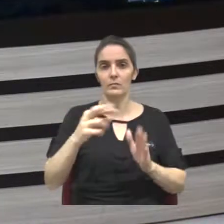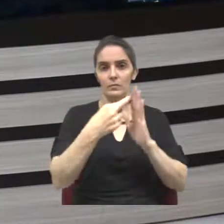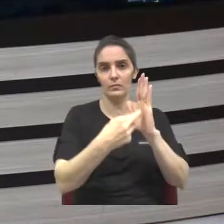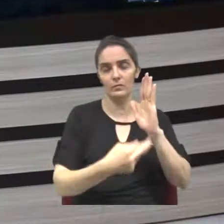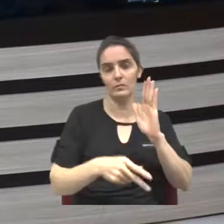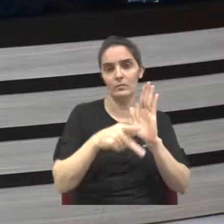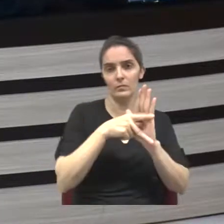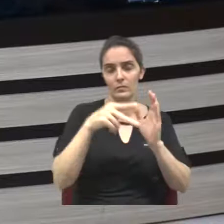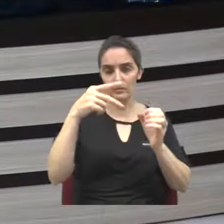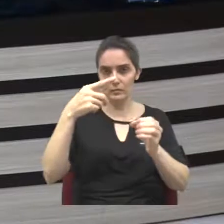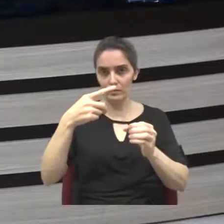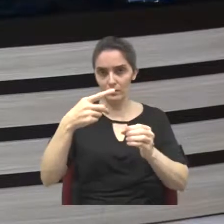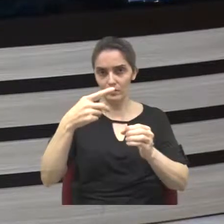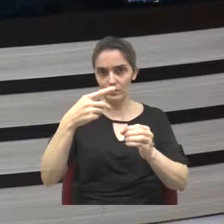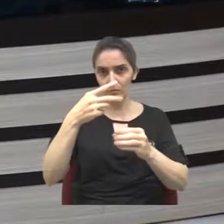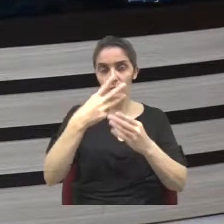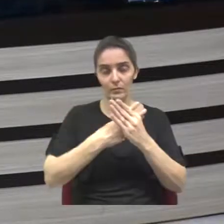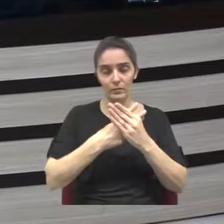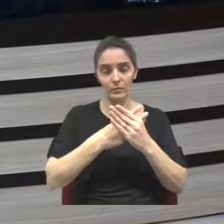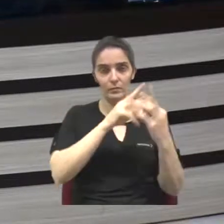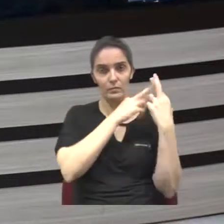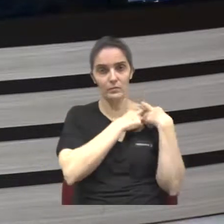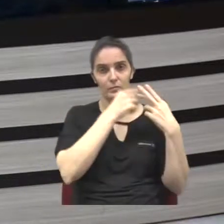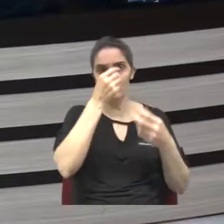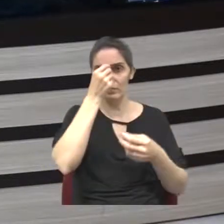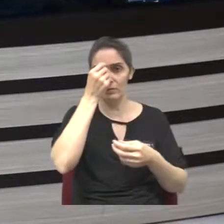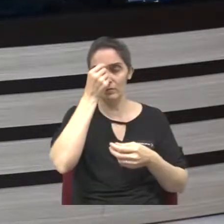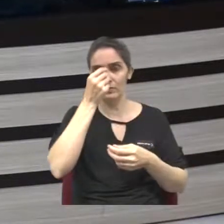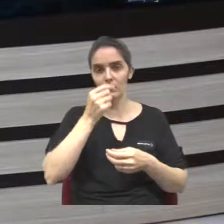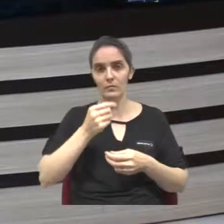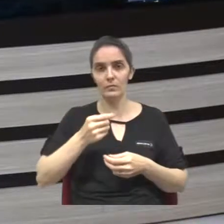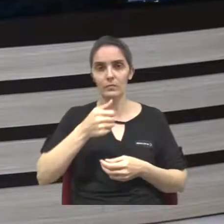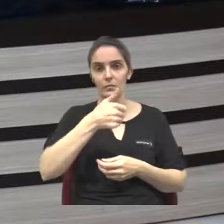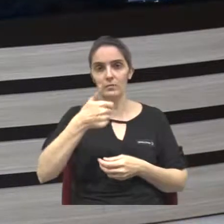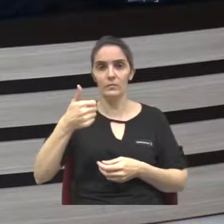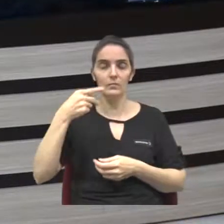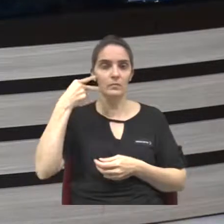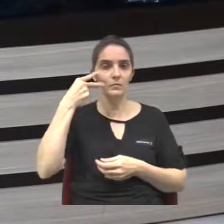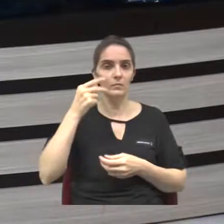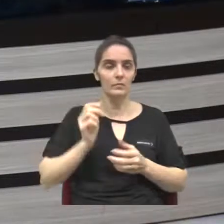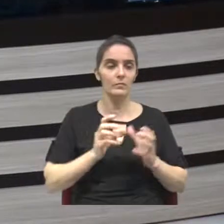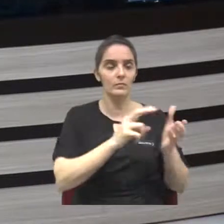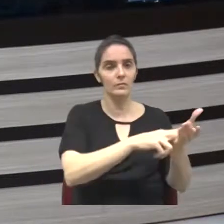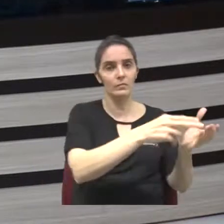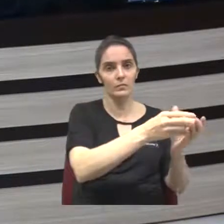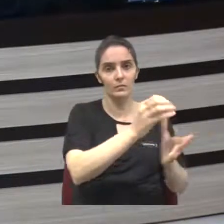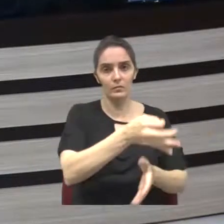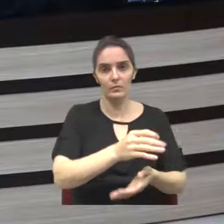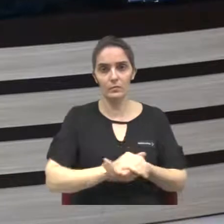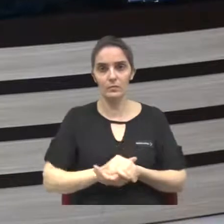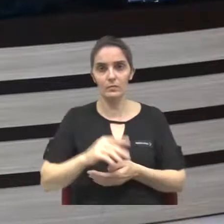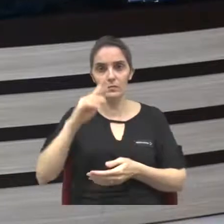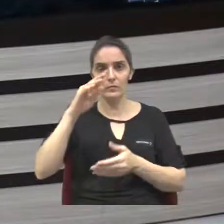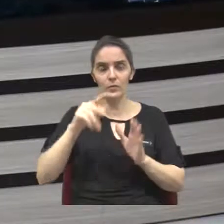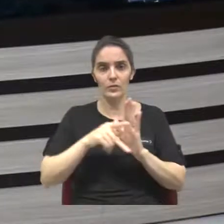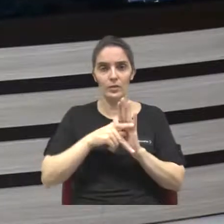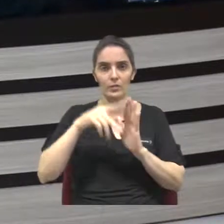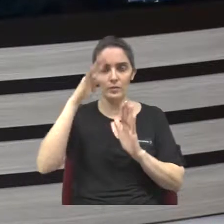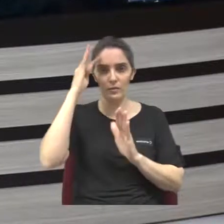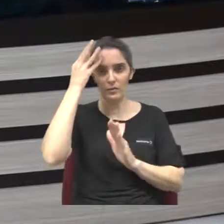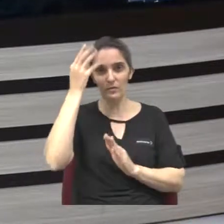Municipal de Limeira. Autoria, vereador Jorge Freitas e mais 11 vereadores. As comissões. Projeto de resolução 27, barra 2019.